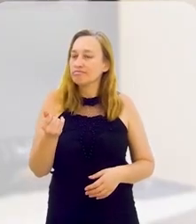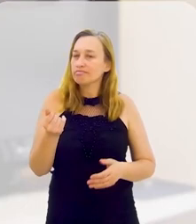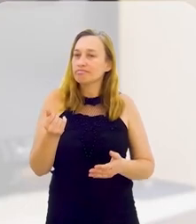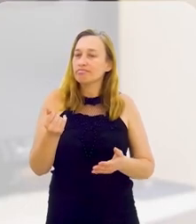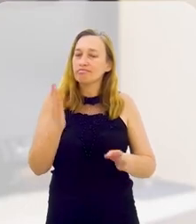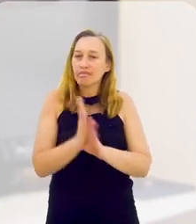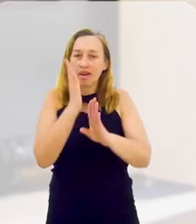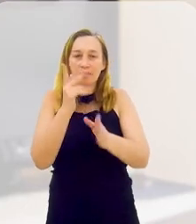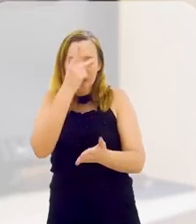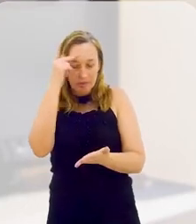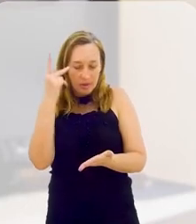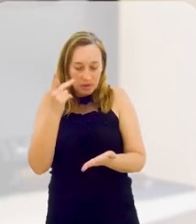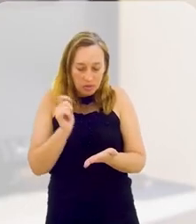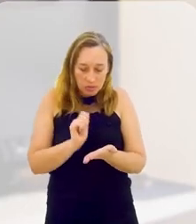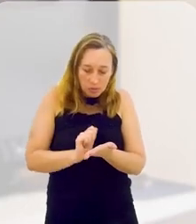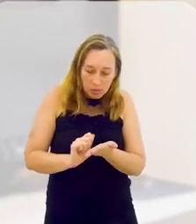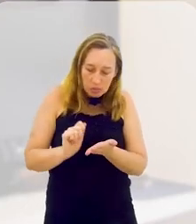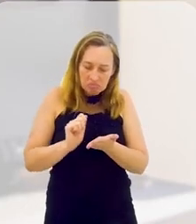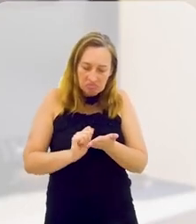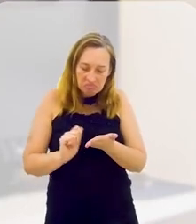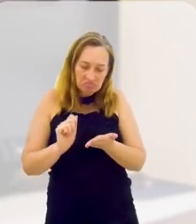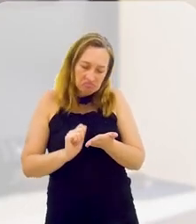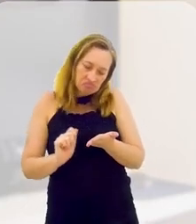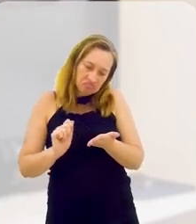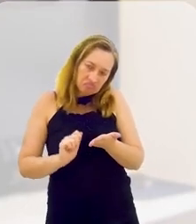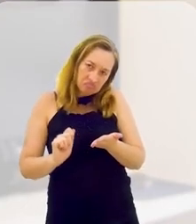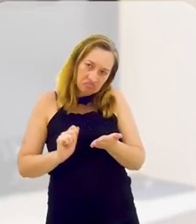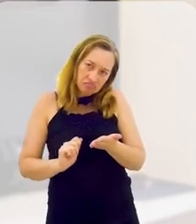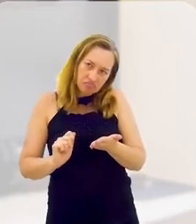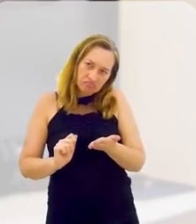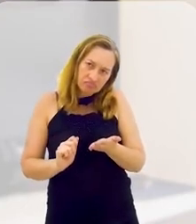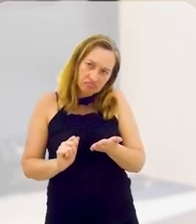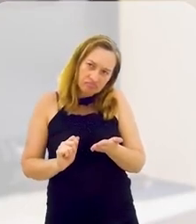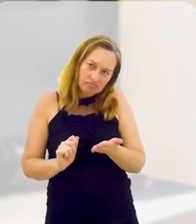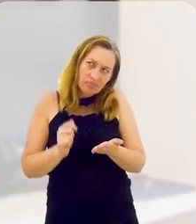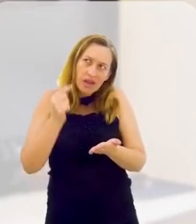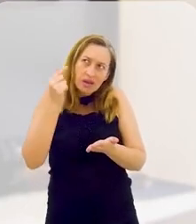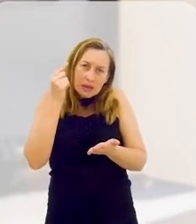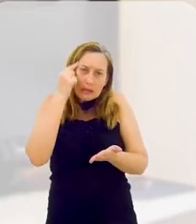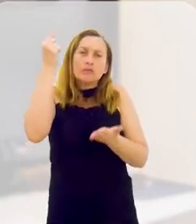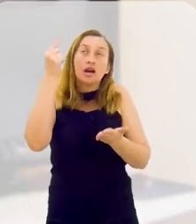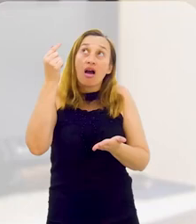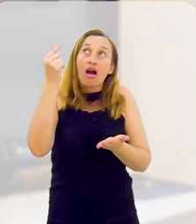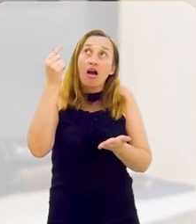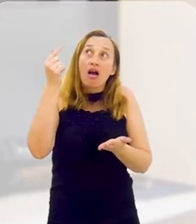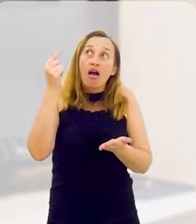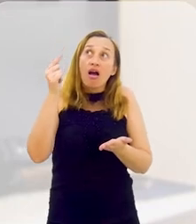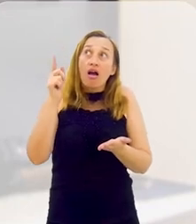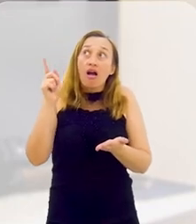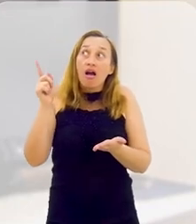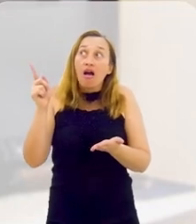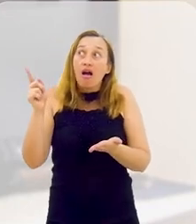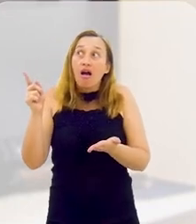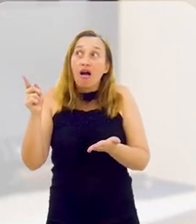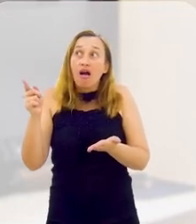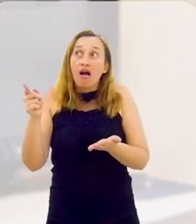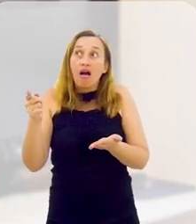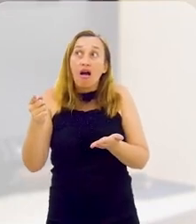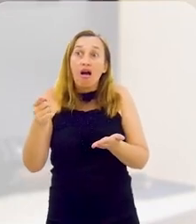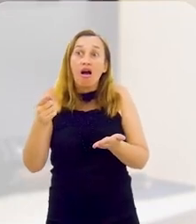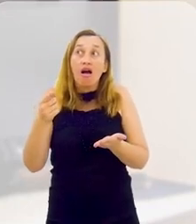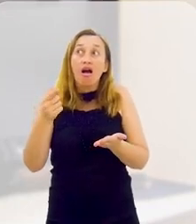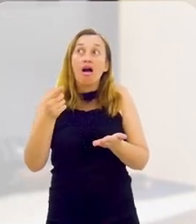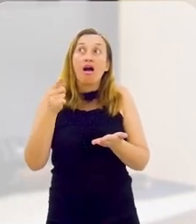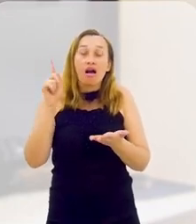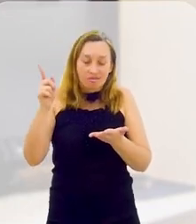De repente você está escrevendo aleatoriamente, enfim, e dá aquele clique, e de repente lá na